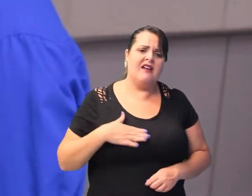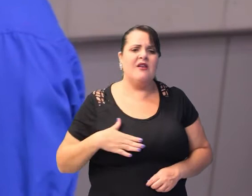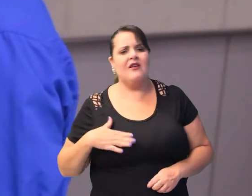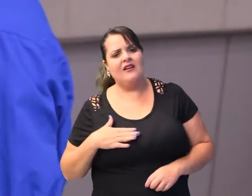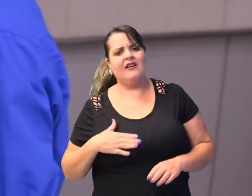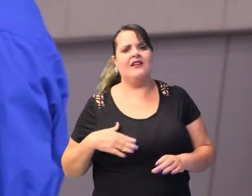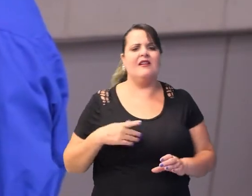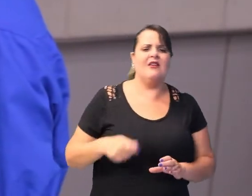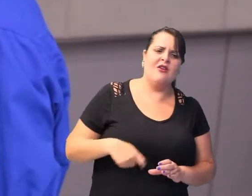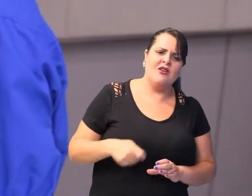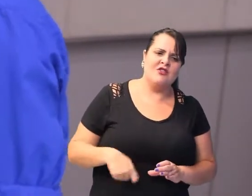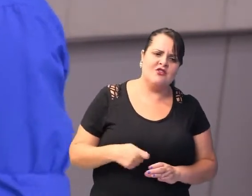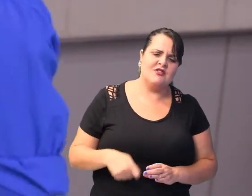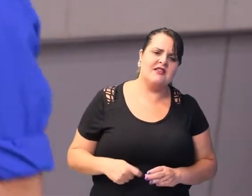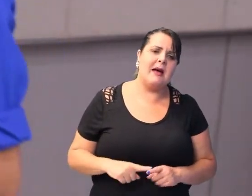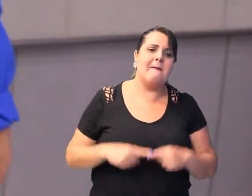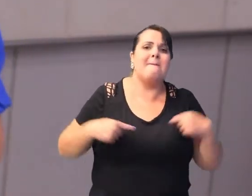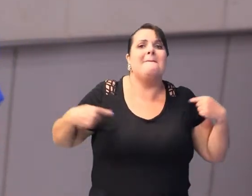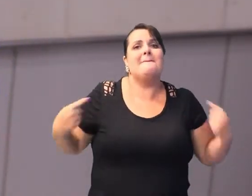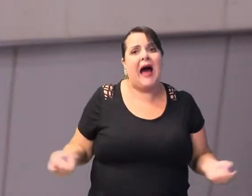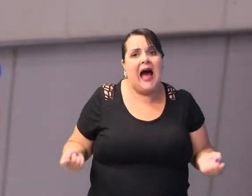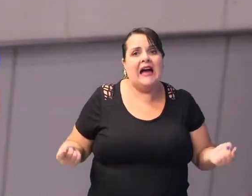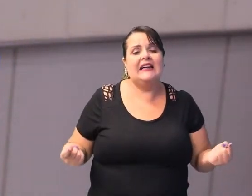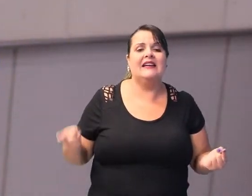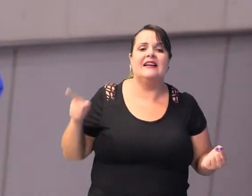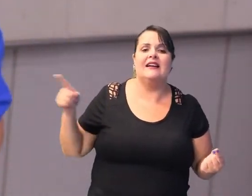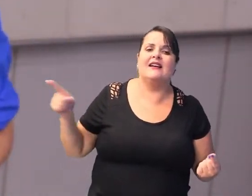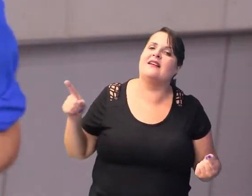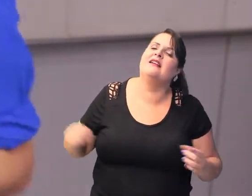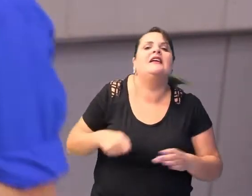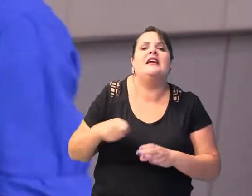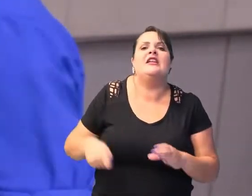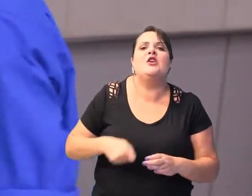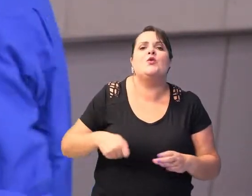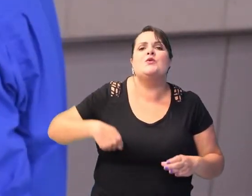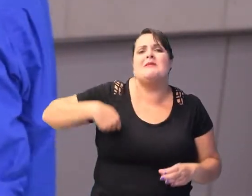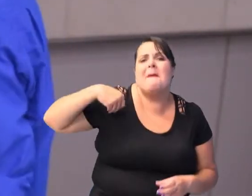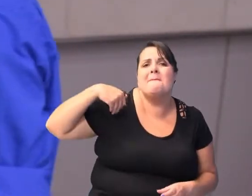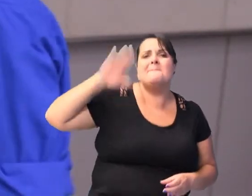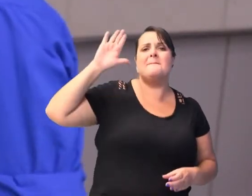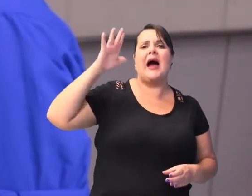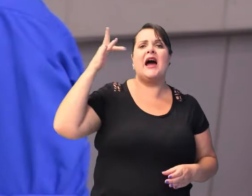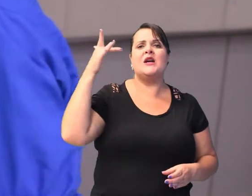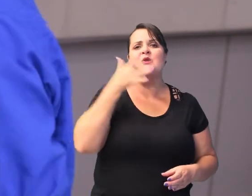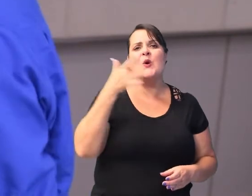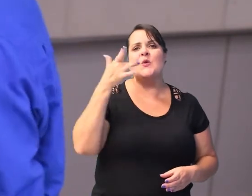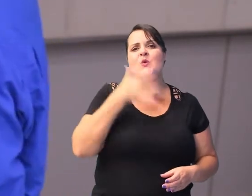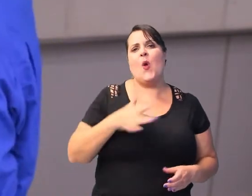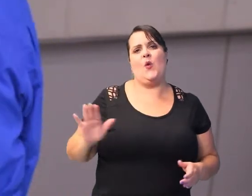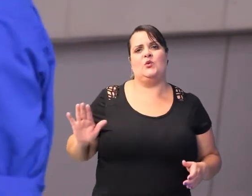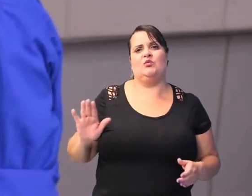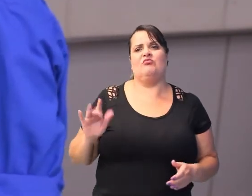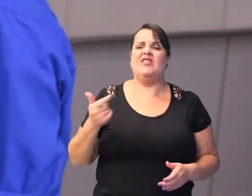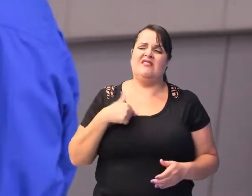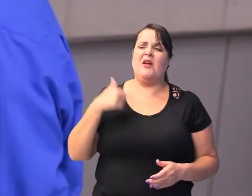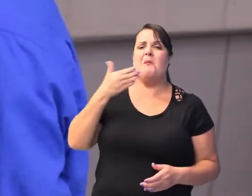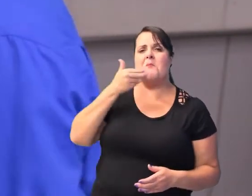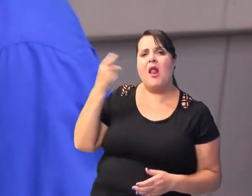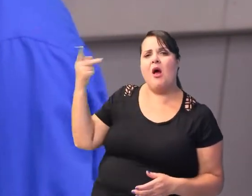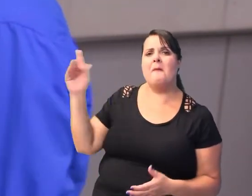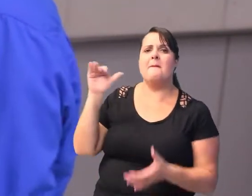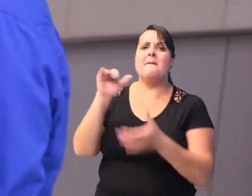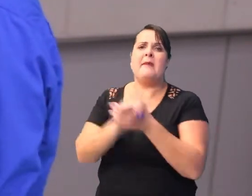não eu gosto assim fazerem o inferno não eu gosto de cozinhar mas agora roger foi melhor que eu